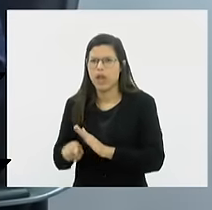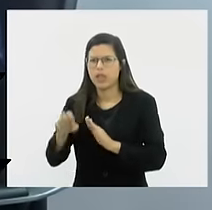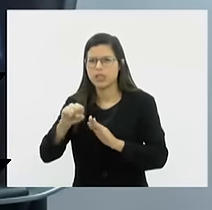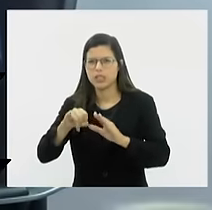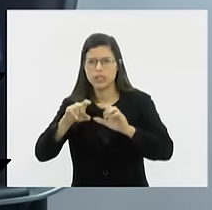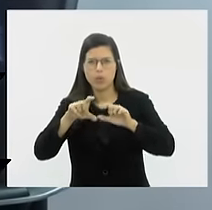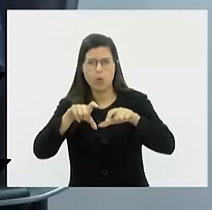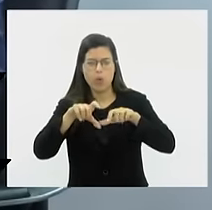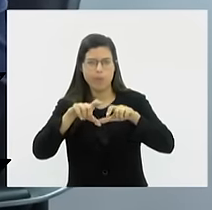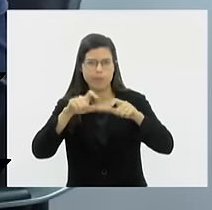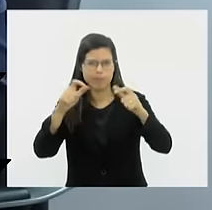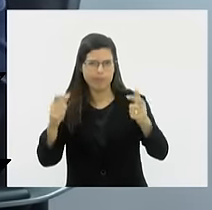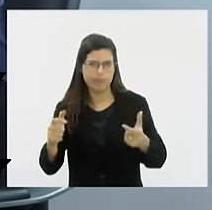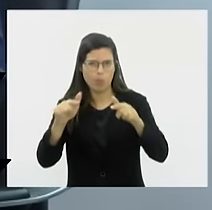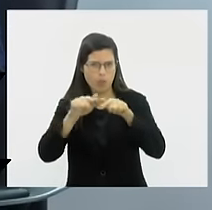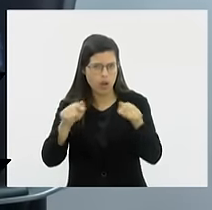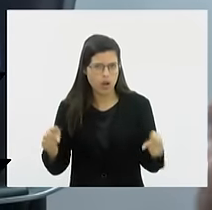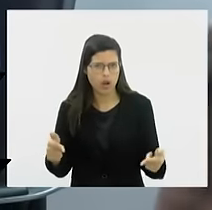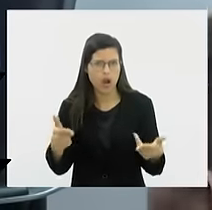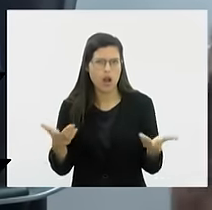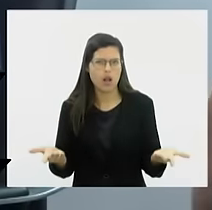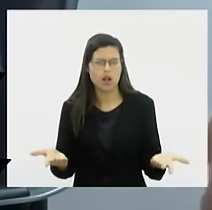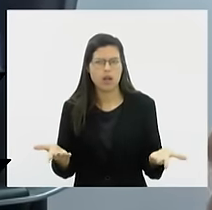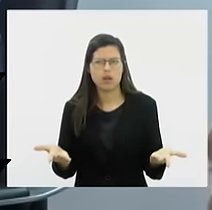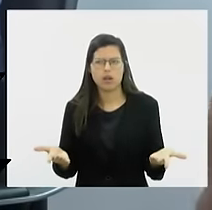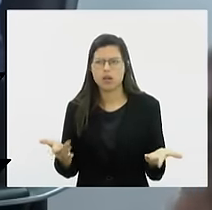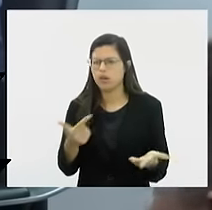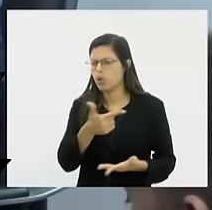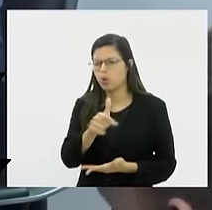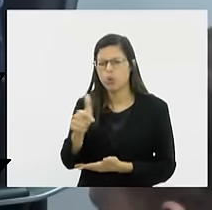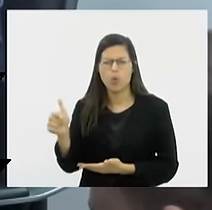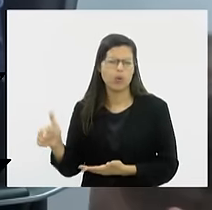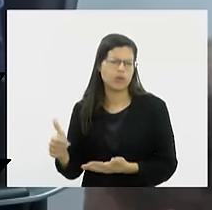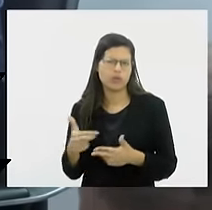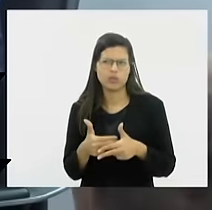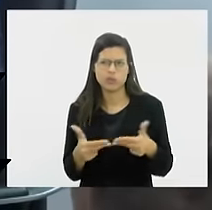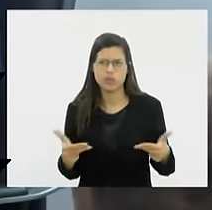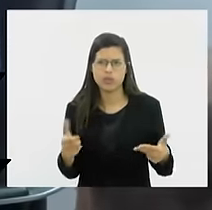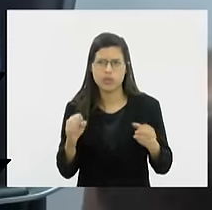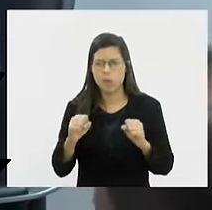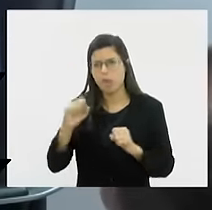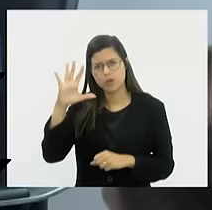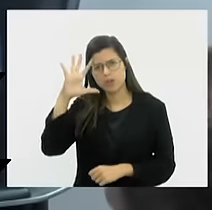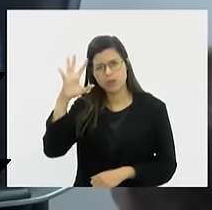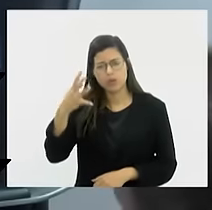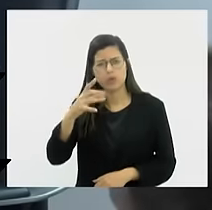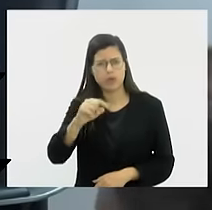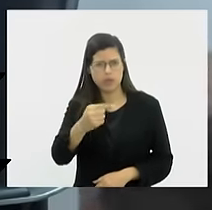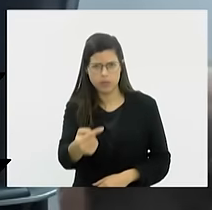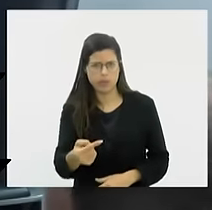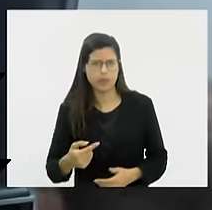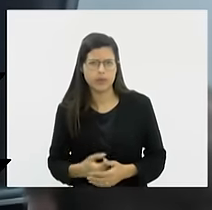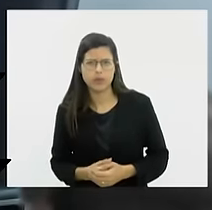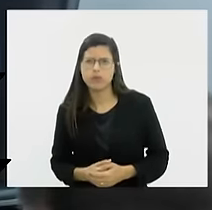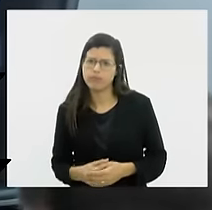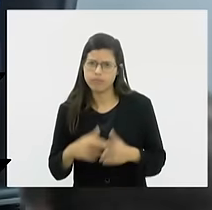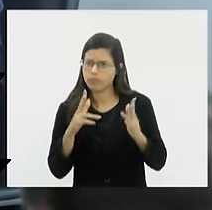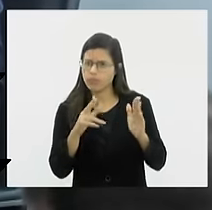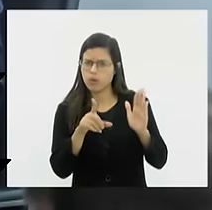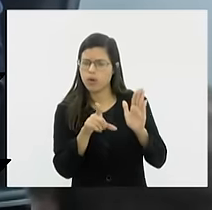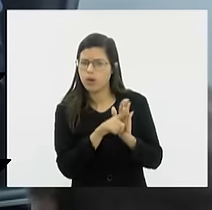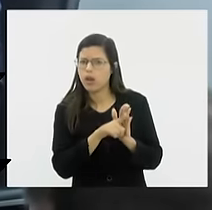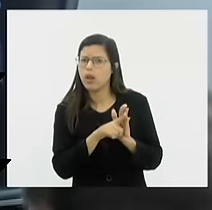está menos, e muitas vezes irregularidades que podem ser resolvidas a posterior, como determina a lei, é